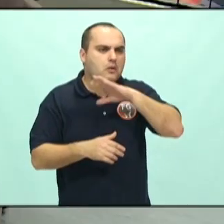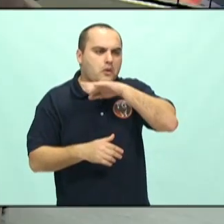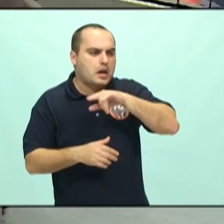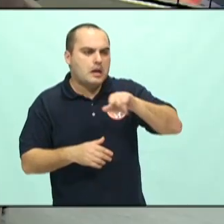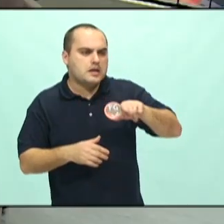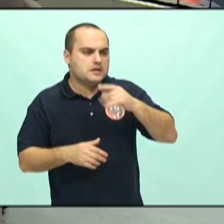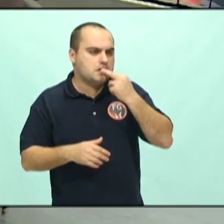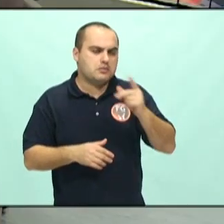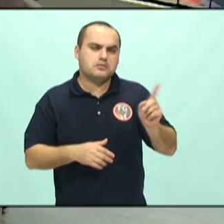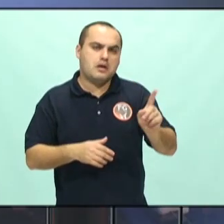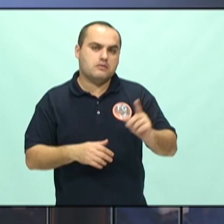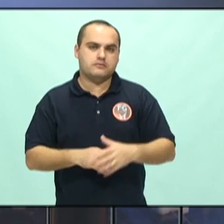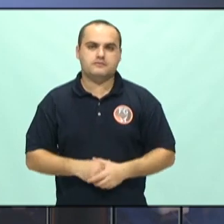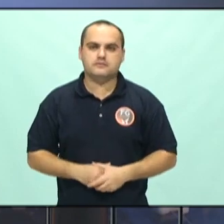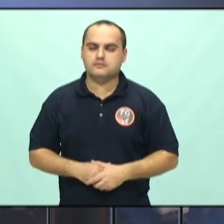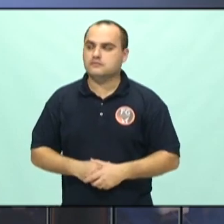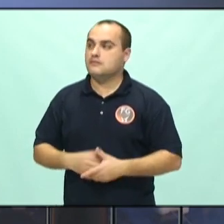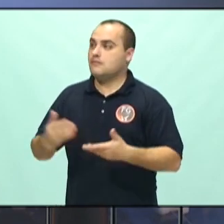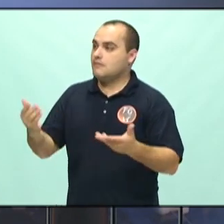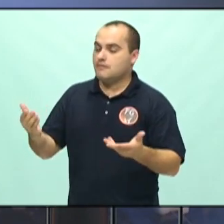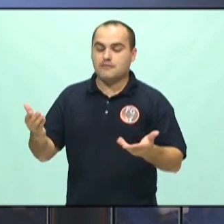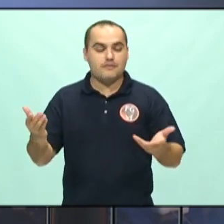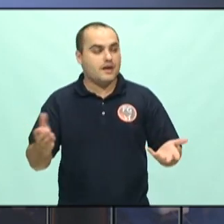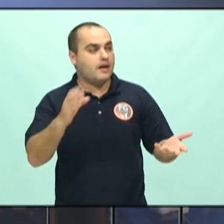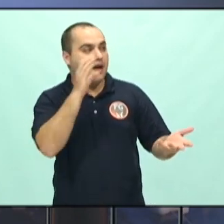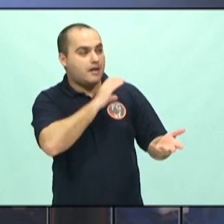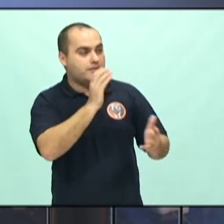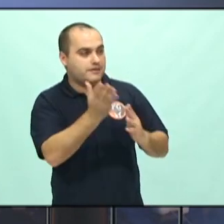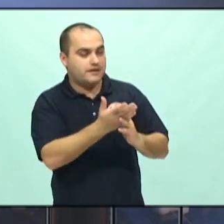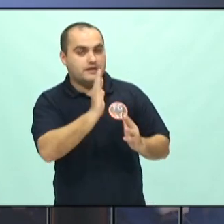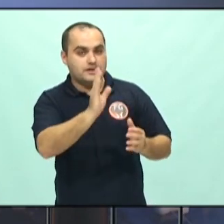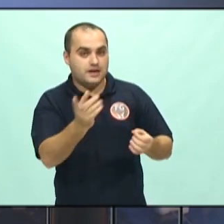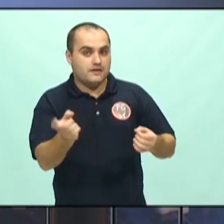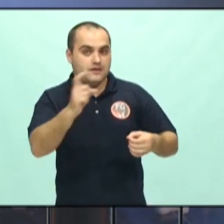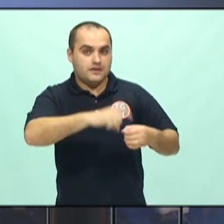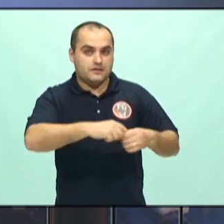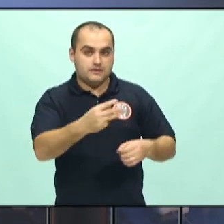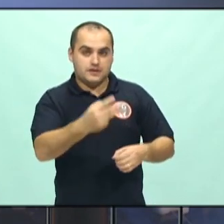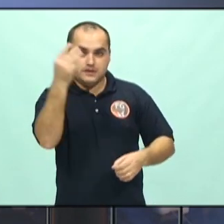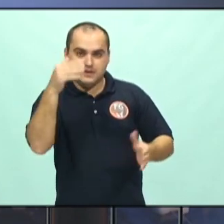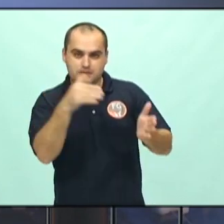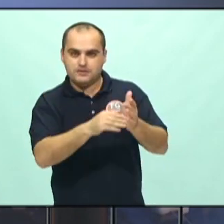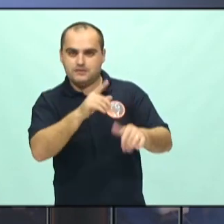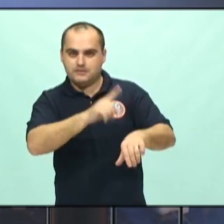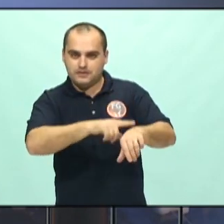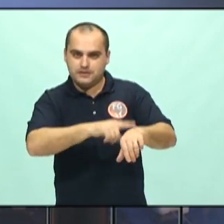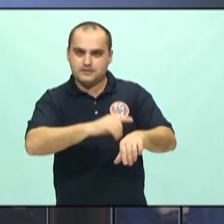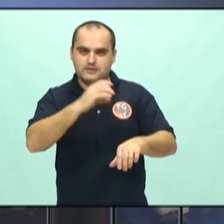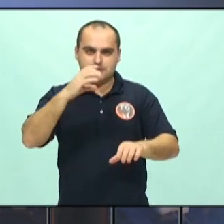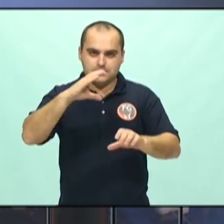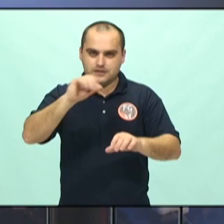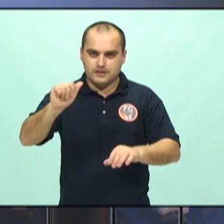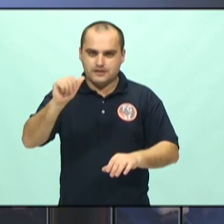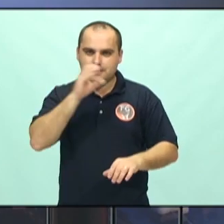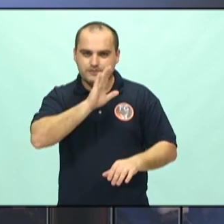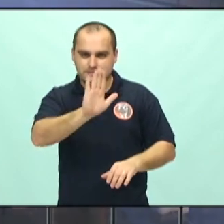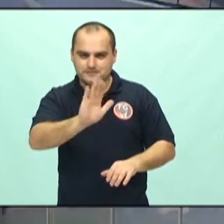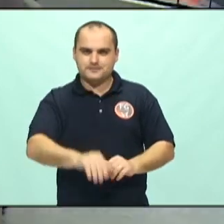contribuição. Nós vamos fazer mais um rápido intervalo, já voltamos com o terceiro e último bloco do Câmara Aberta. Até